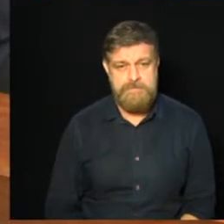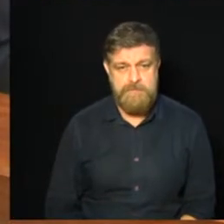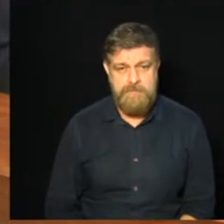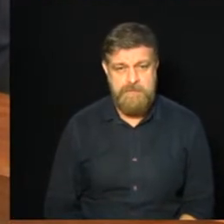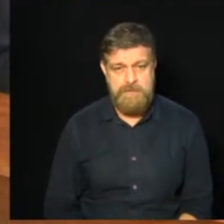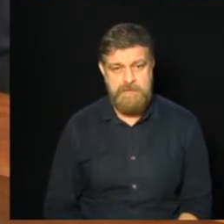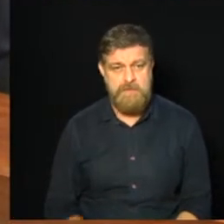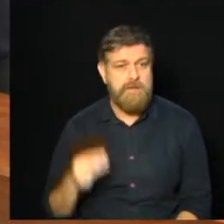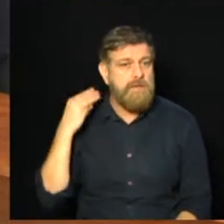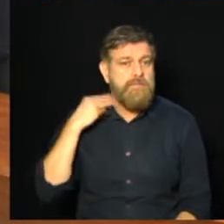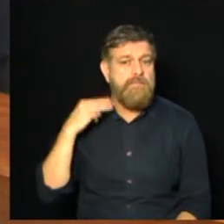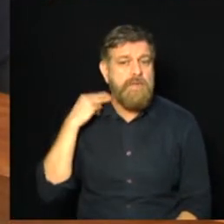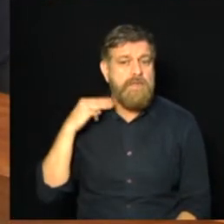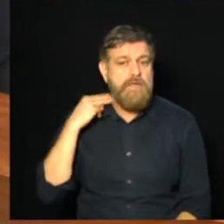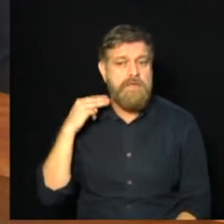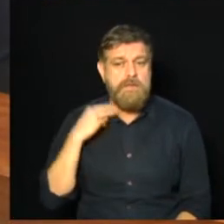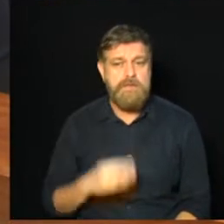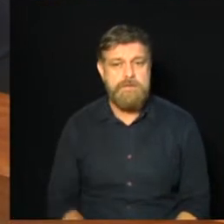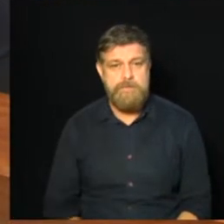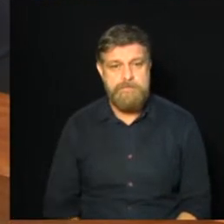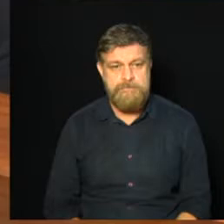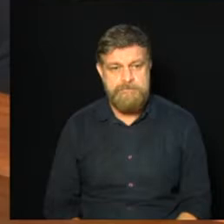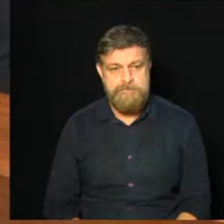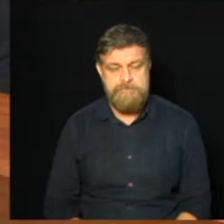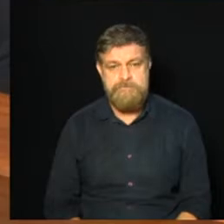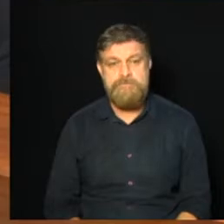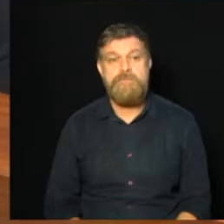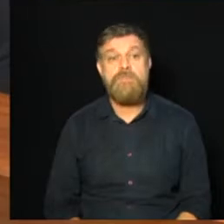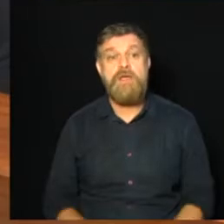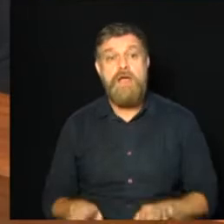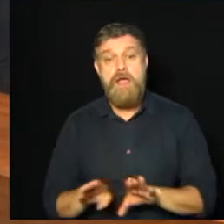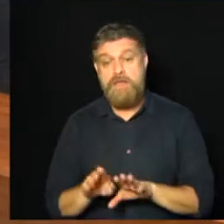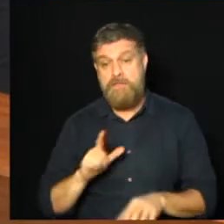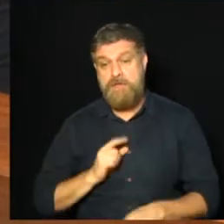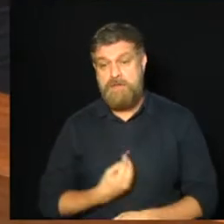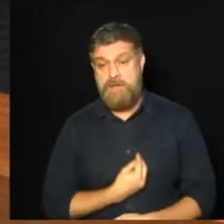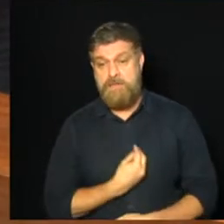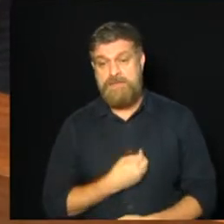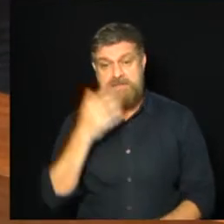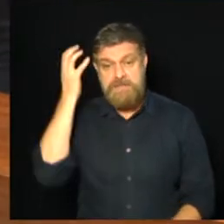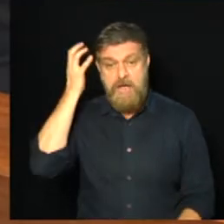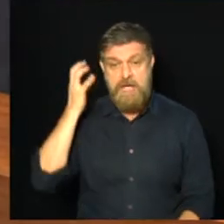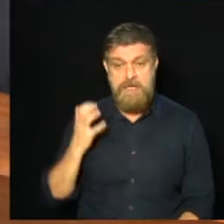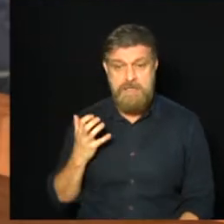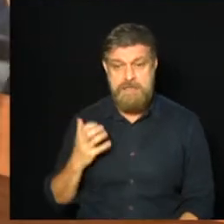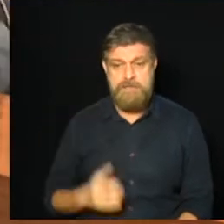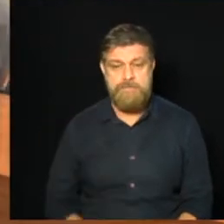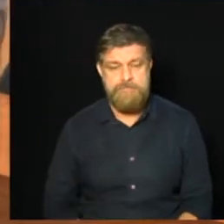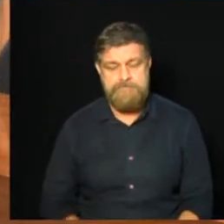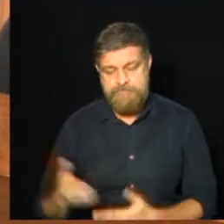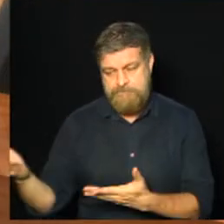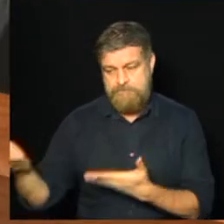Vereadora Mariana. E também a vereadora Guida Calisto. Seja bem-vinda, vereadora.